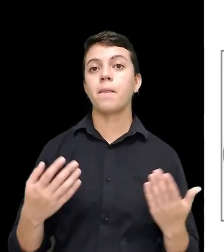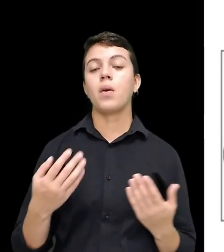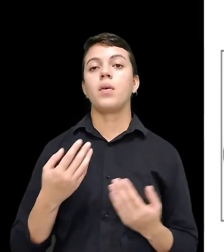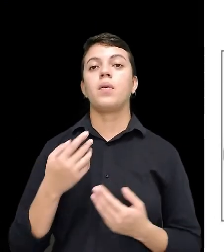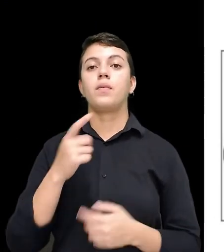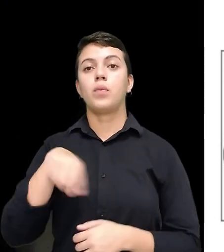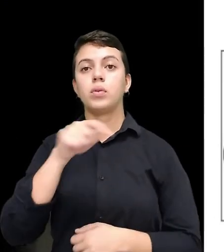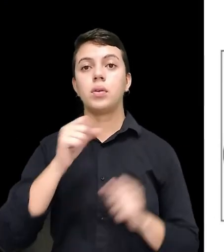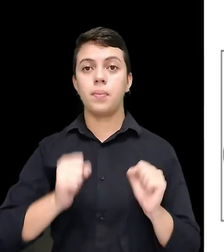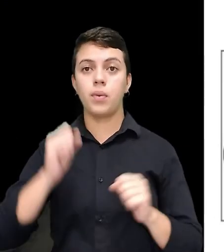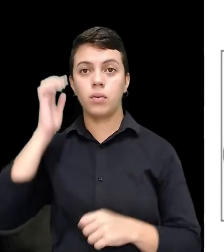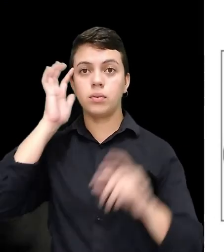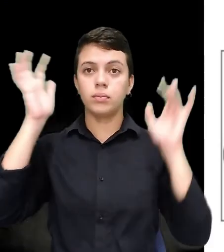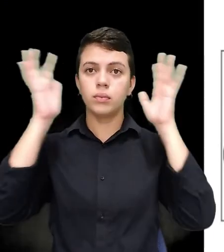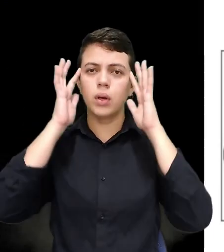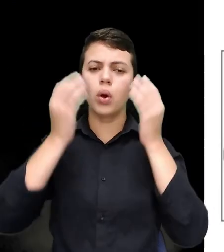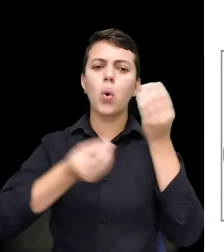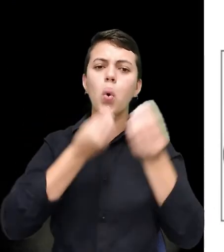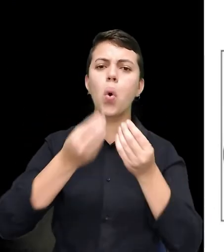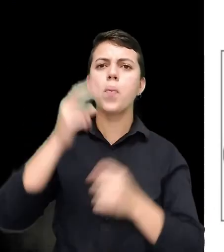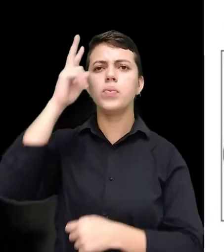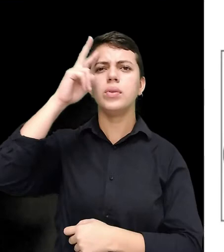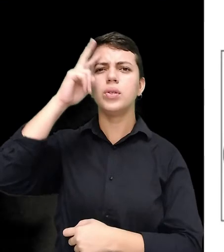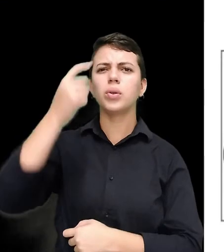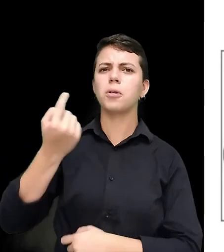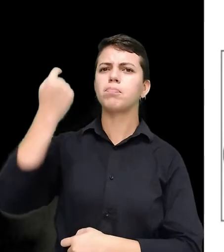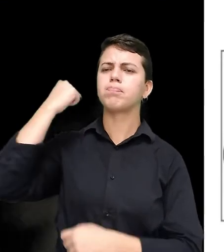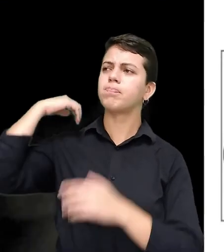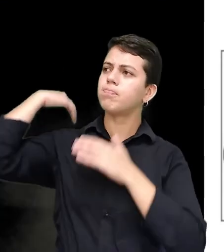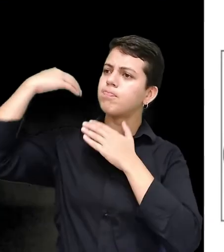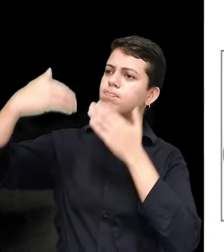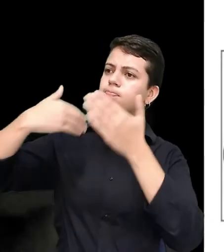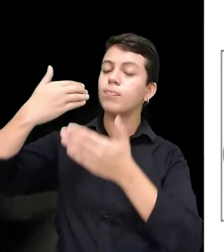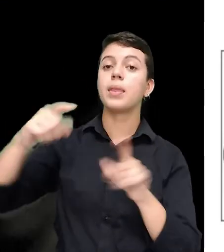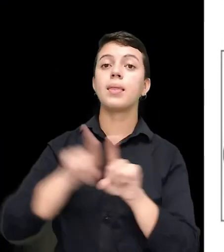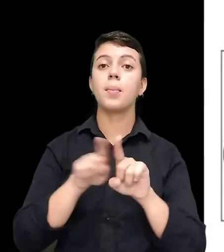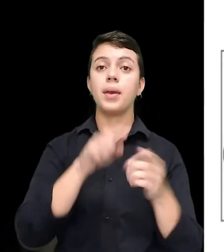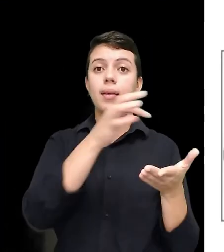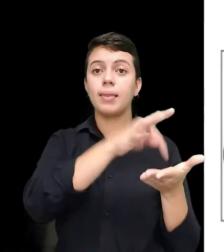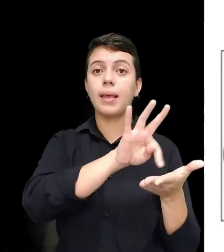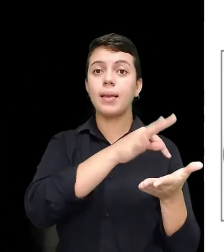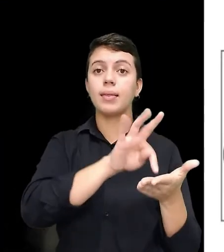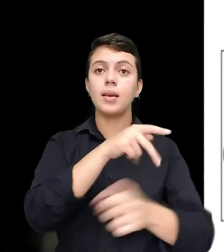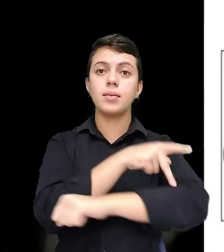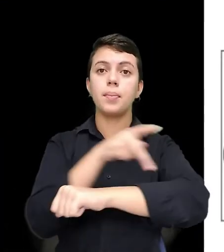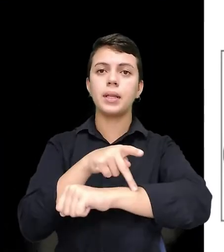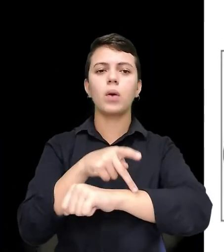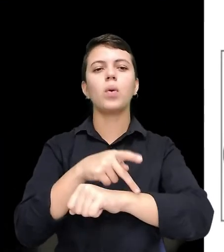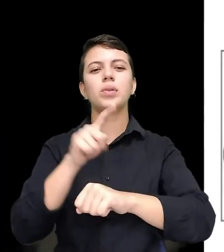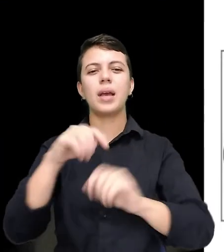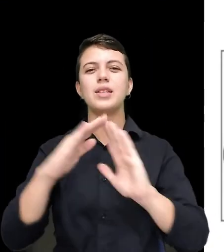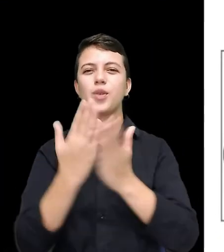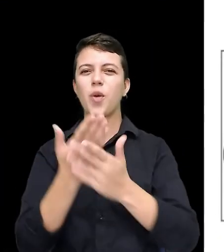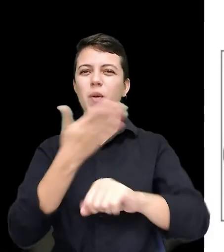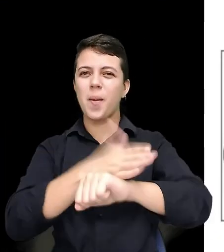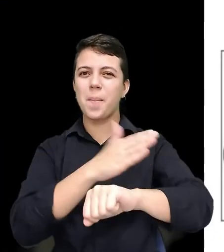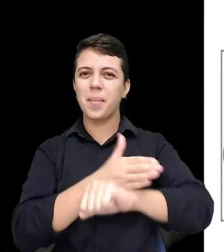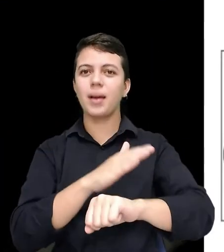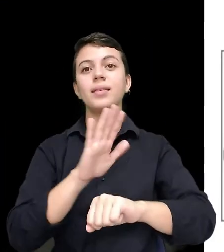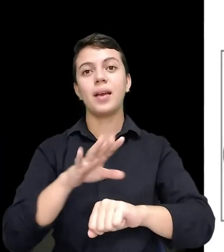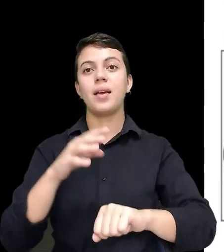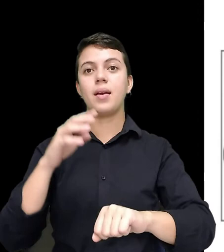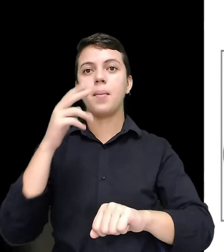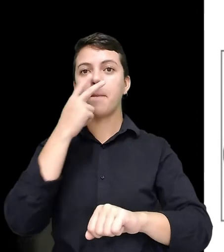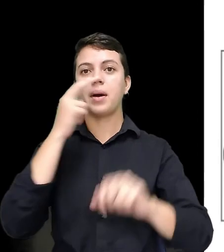processo, né, ao longo da história, e conhecer essas características das tendências pedagógicas me faz pensar na minha